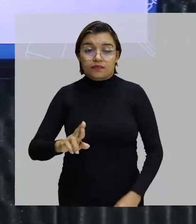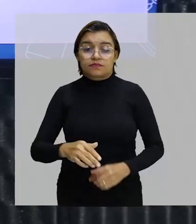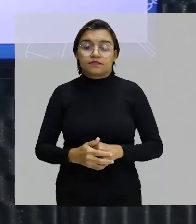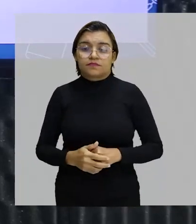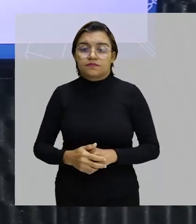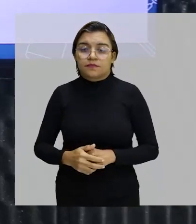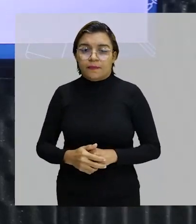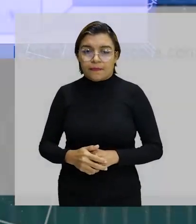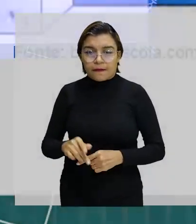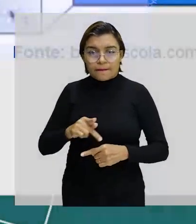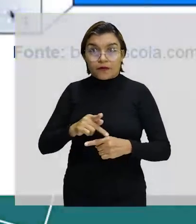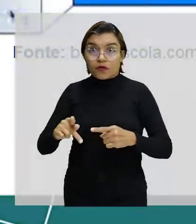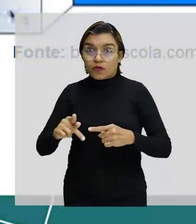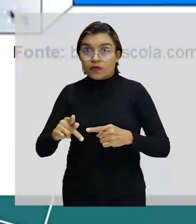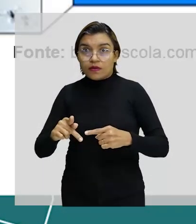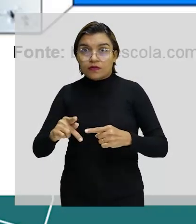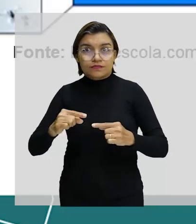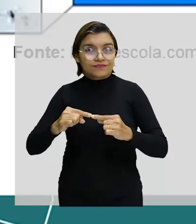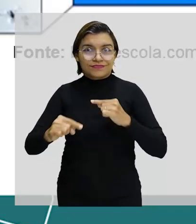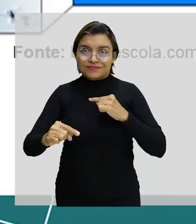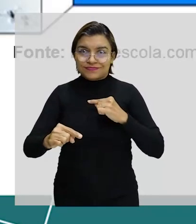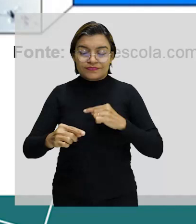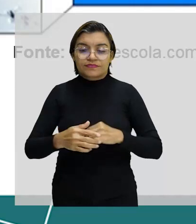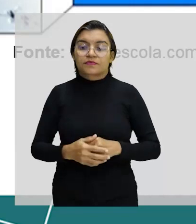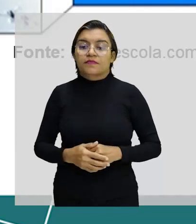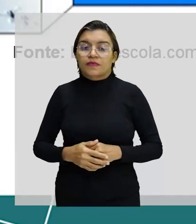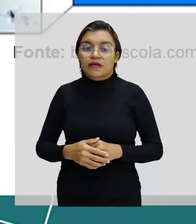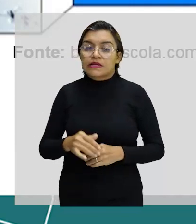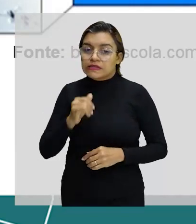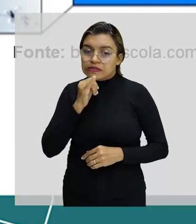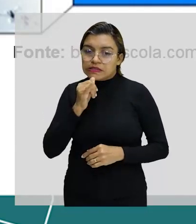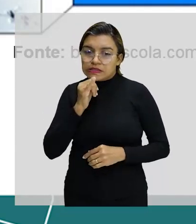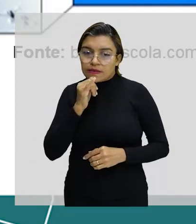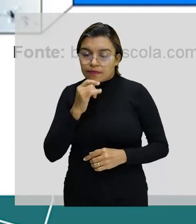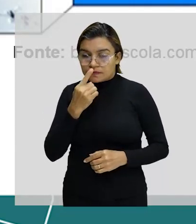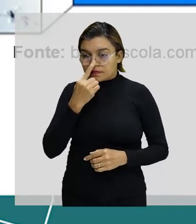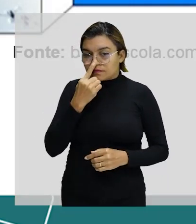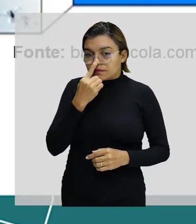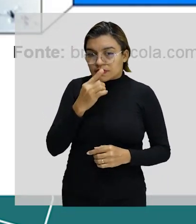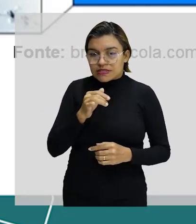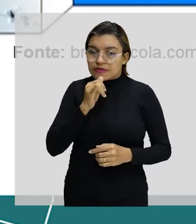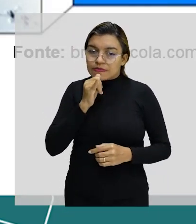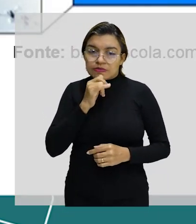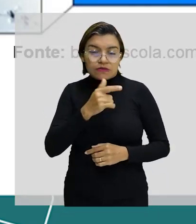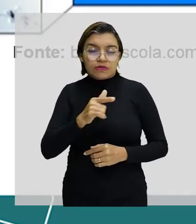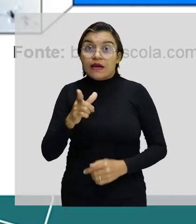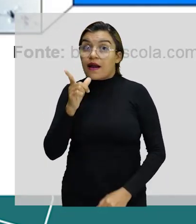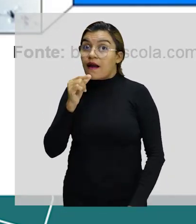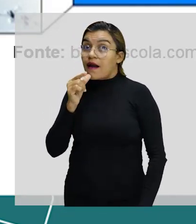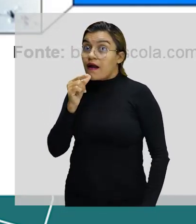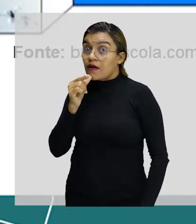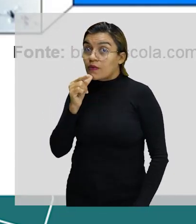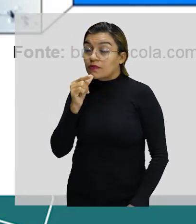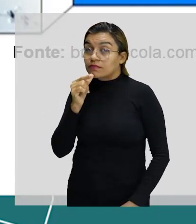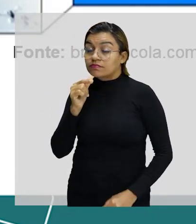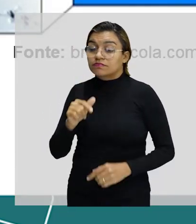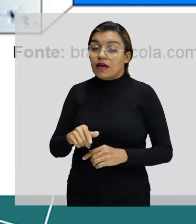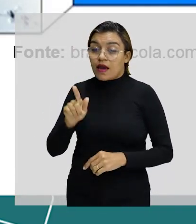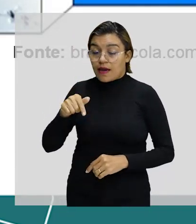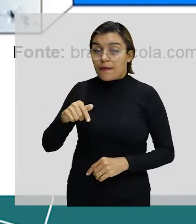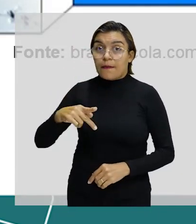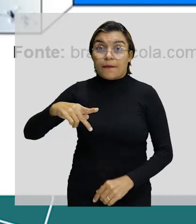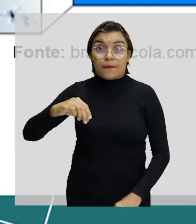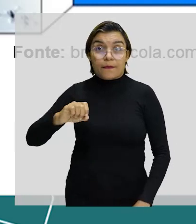apolares. E aí o que acontece? Não haverá uma afinidade entre a água, porque ela é